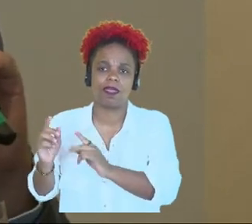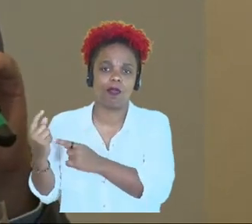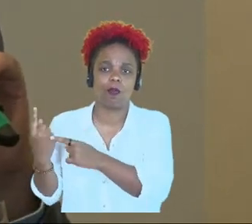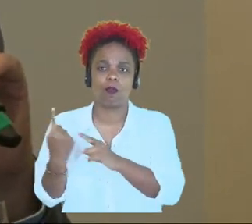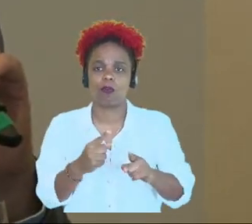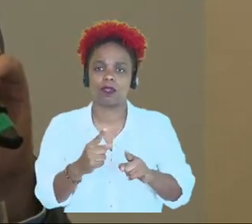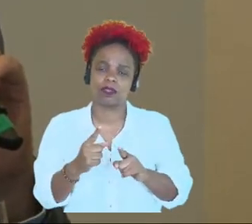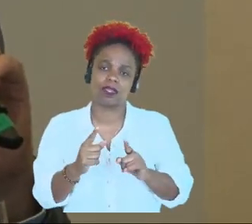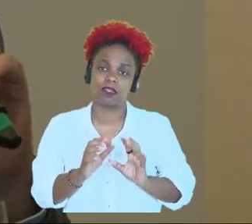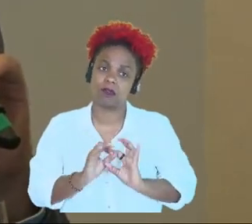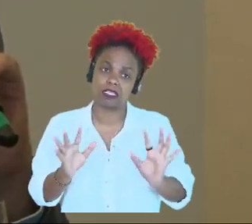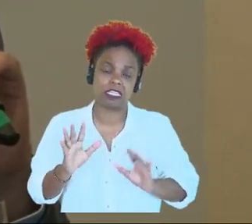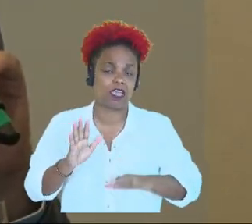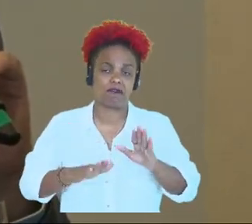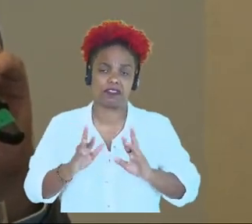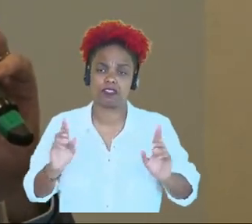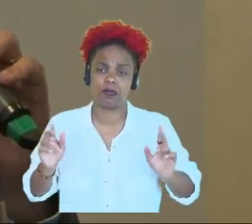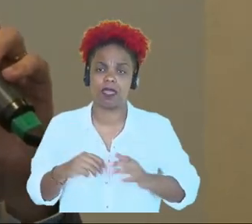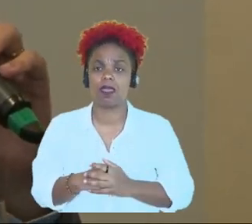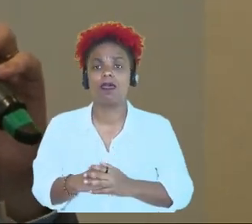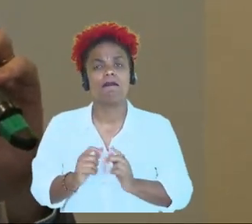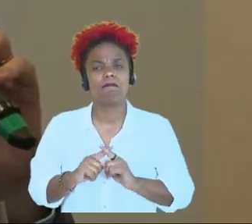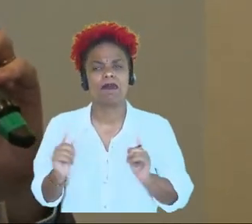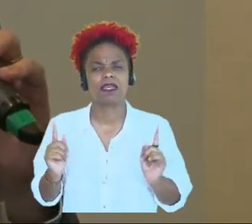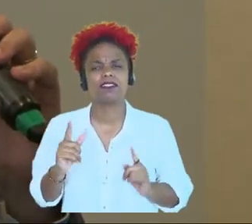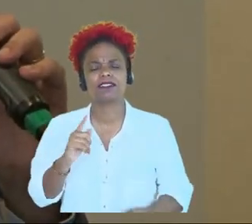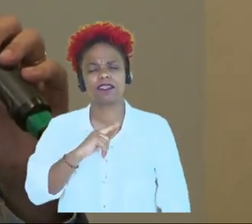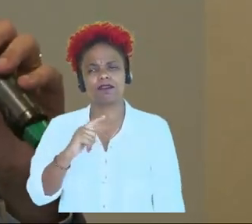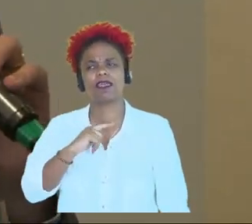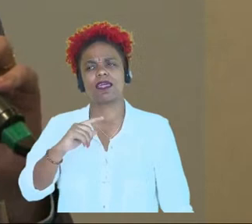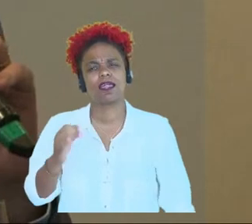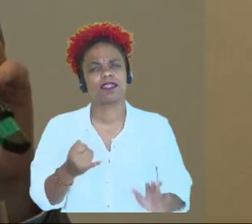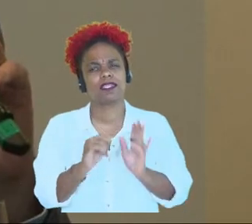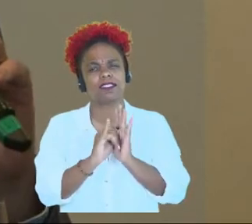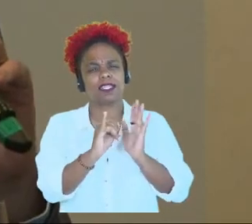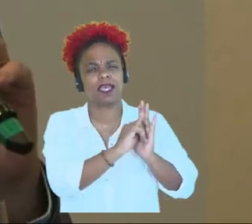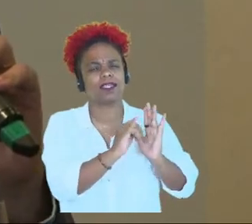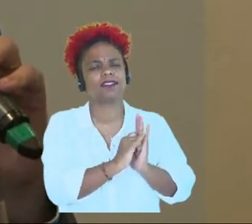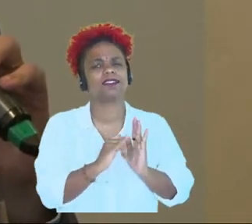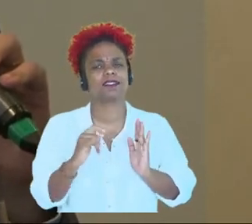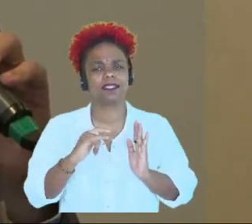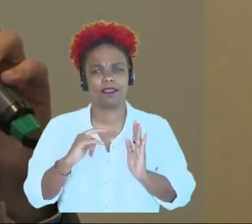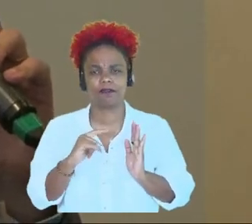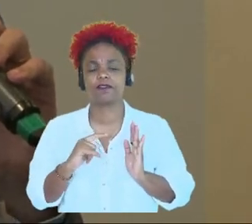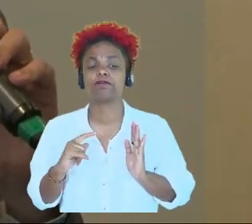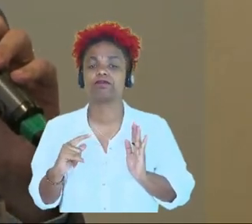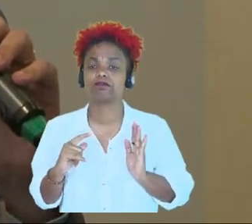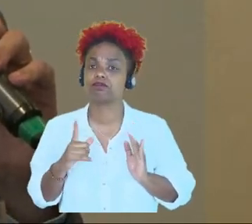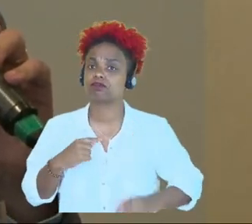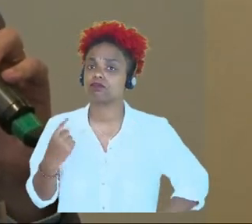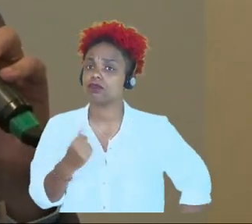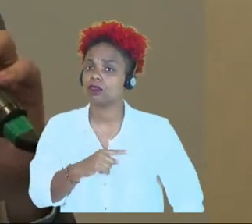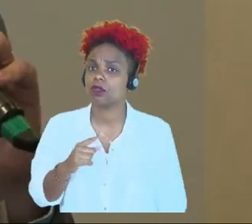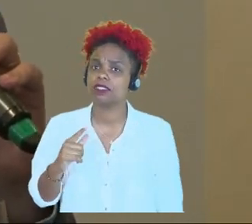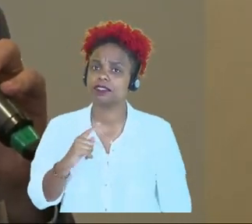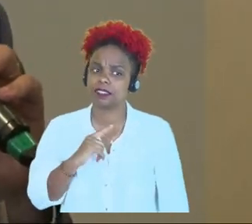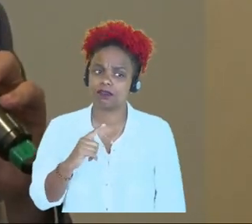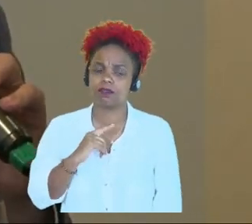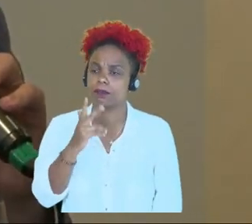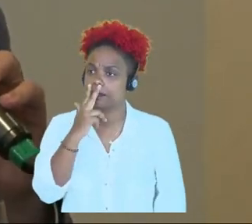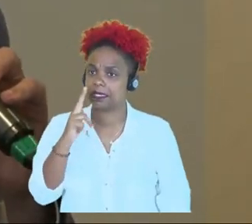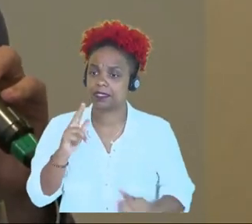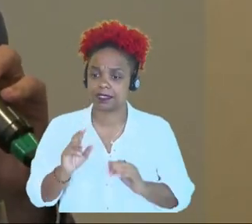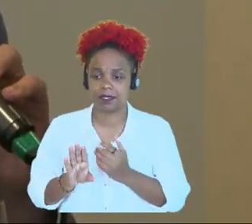antidemocrático, mas que se baseia muito em percepções e identidades arraigadas que a gente, de alguma forma, vai ter que